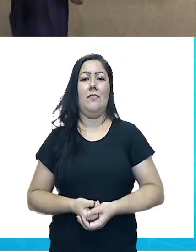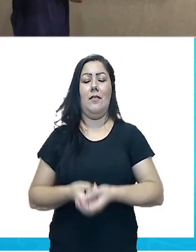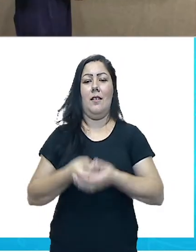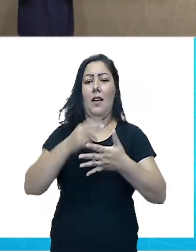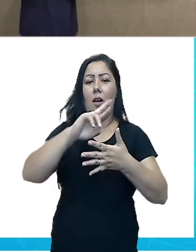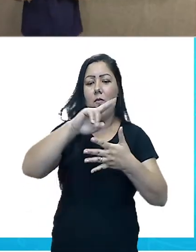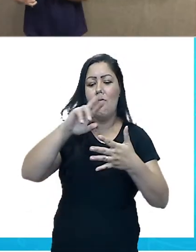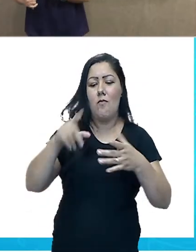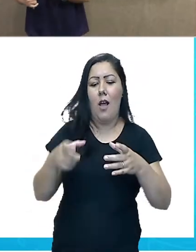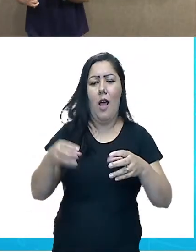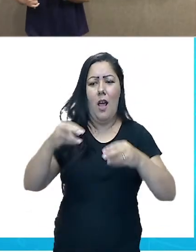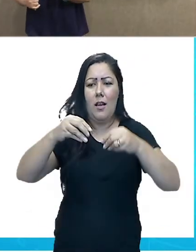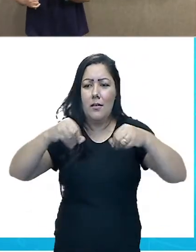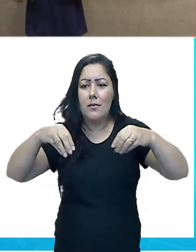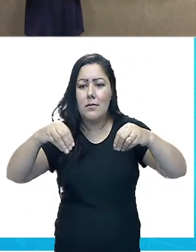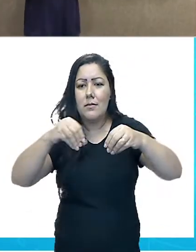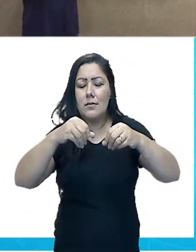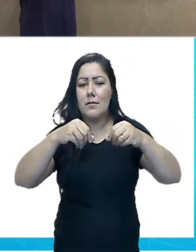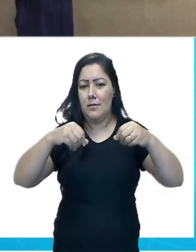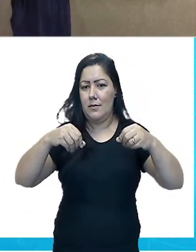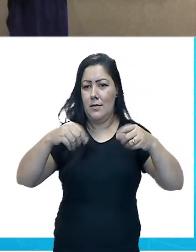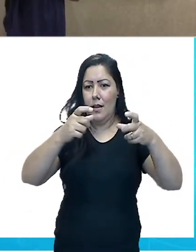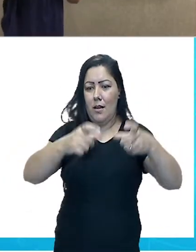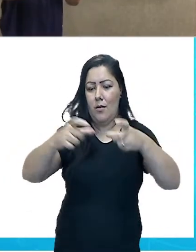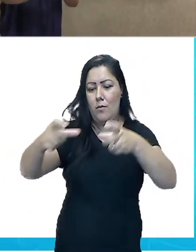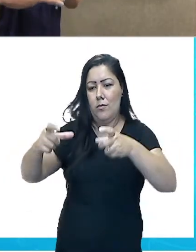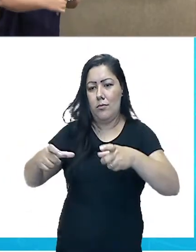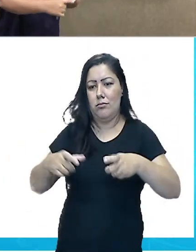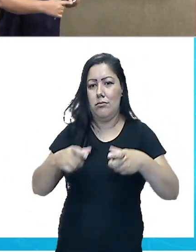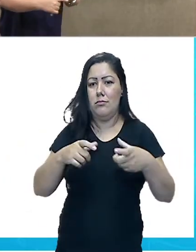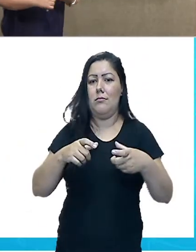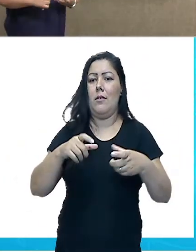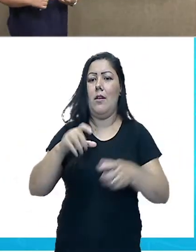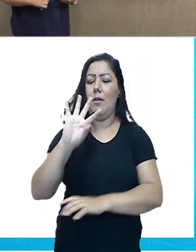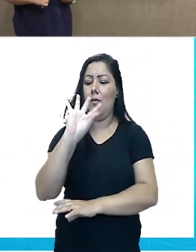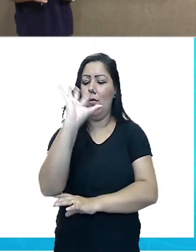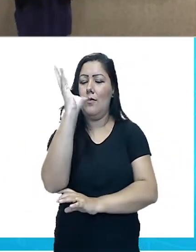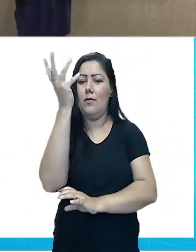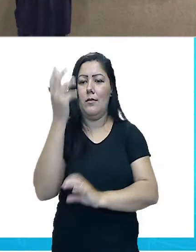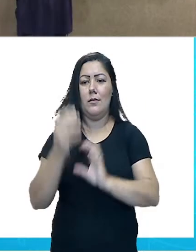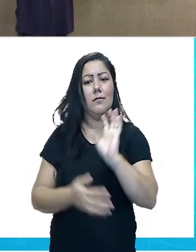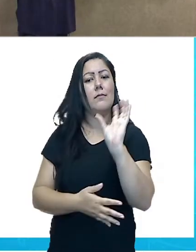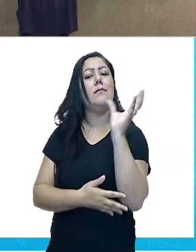física. Como física, Eliane? Na vegetação,